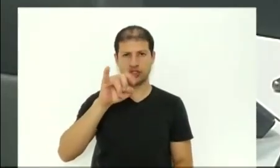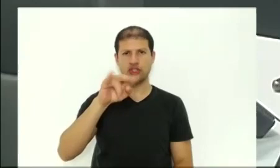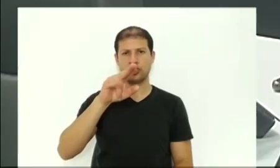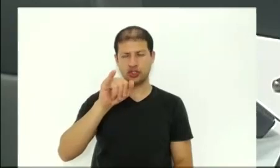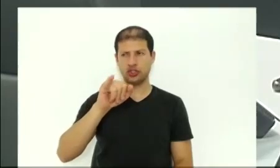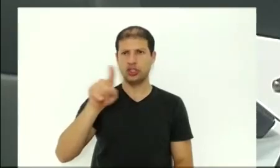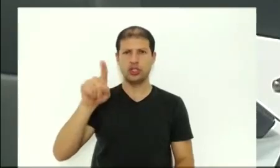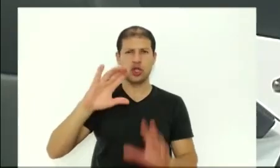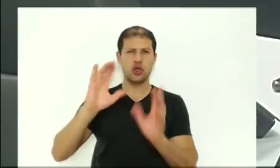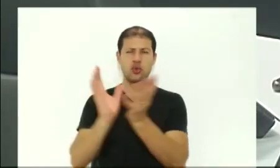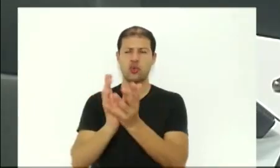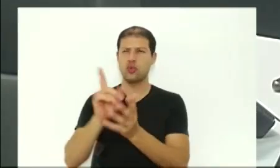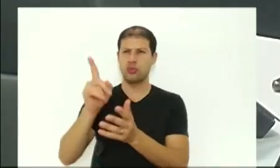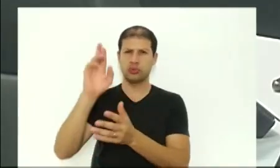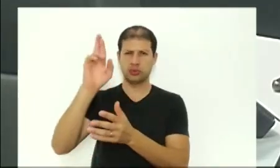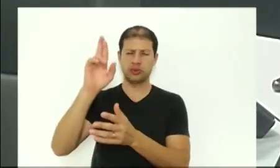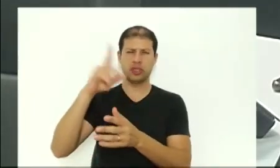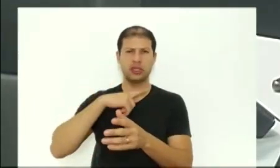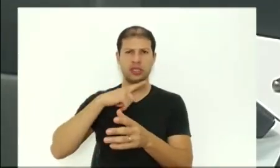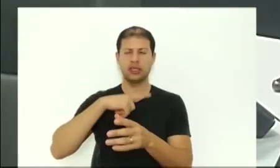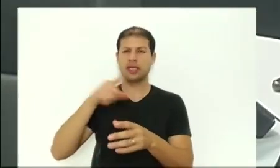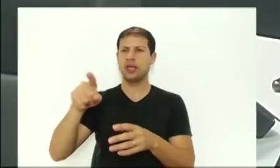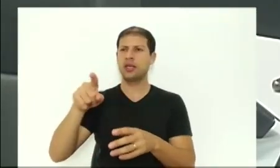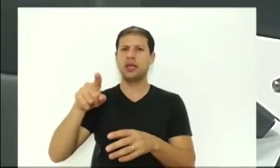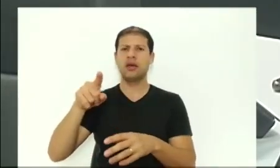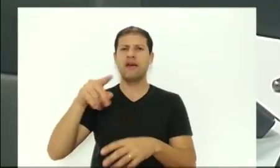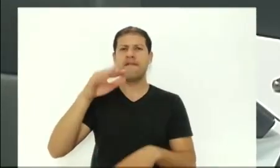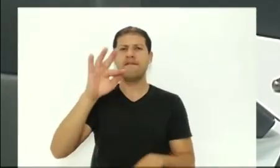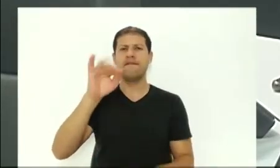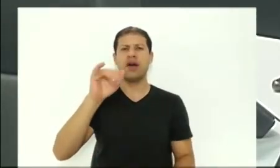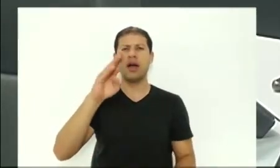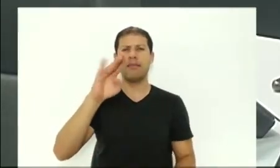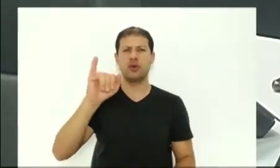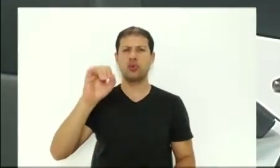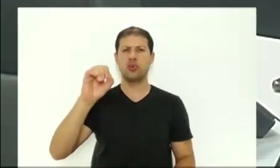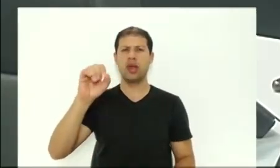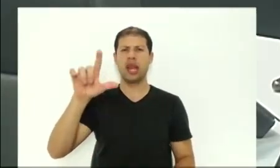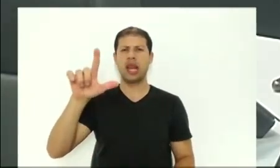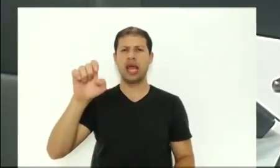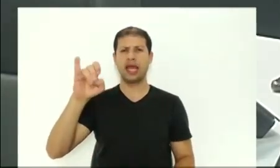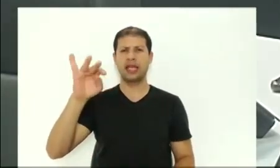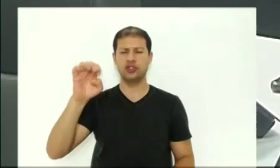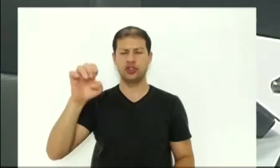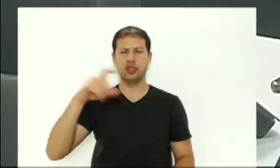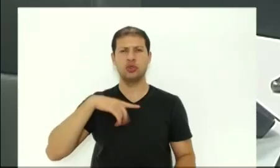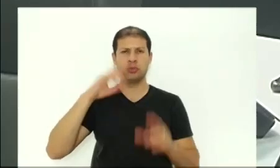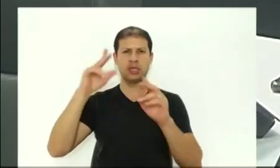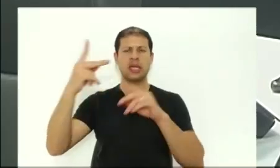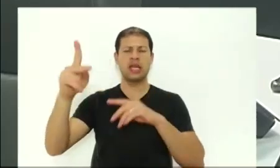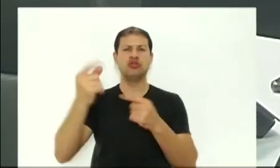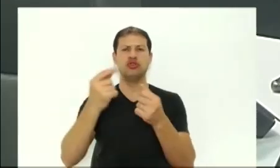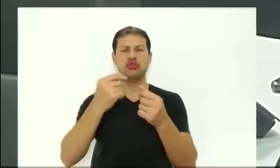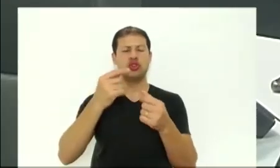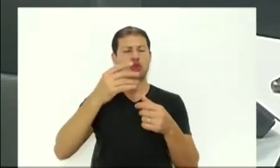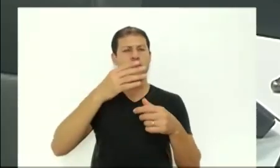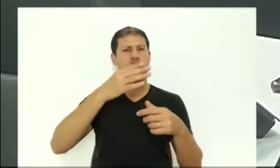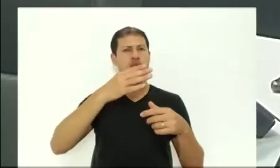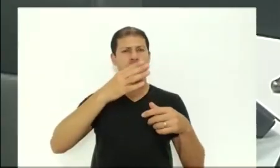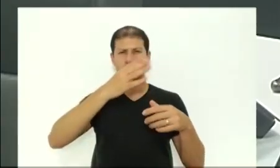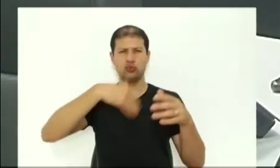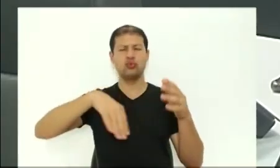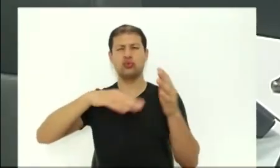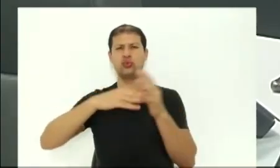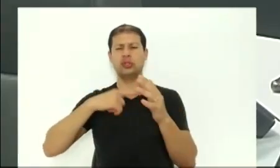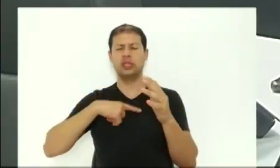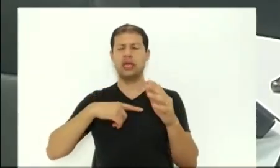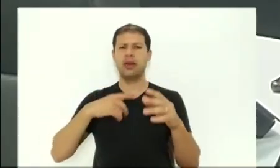dinheiro público, né? Então, nós estamos preparando já o município e casa com o nosso requerimento, buscando moradias do Minha Casa Minha